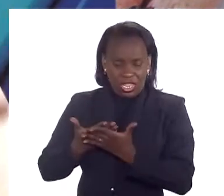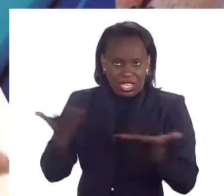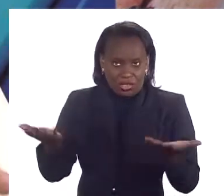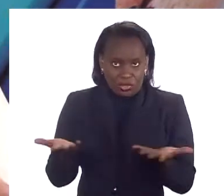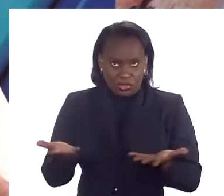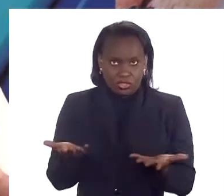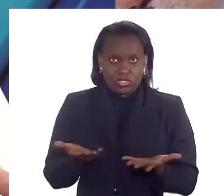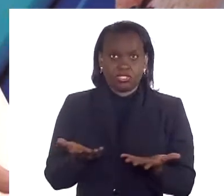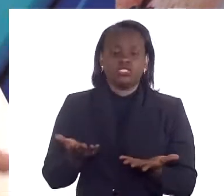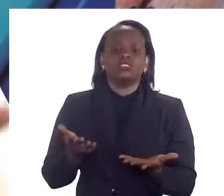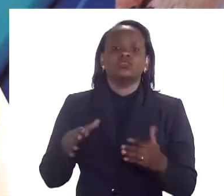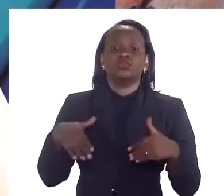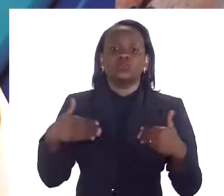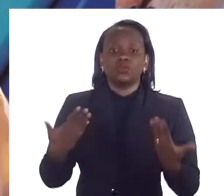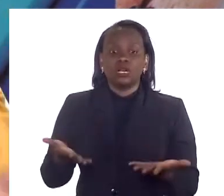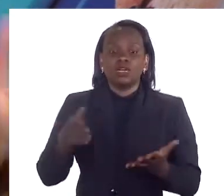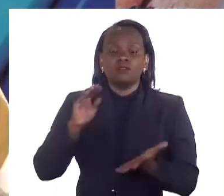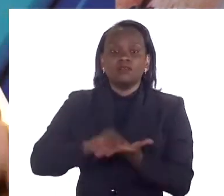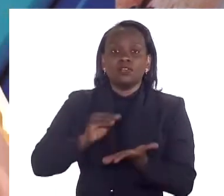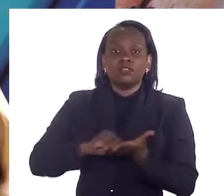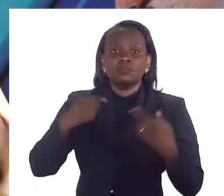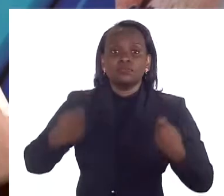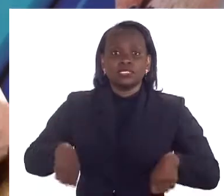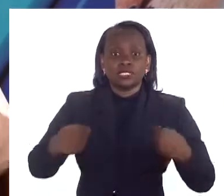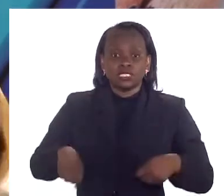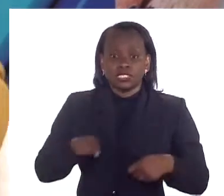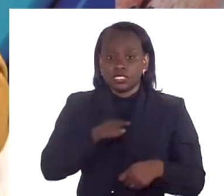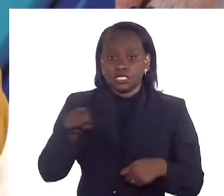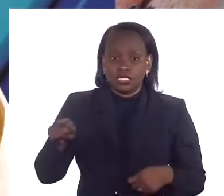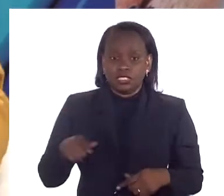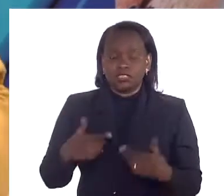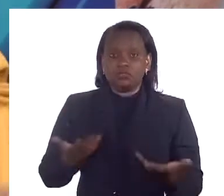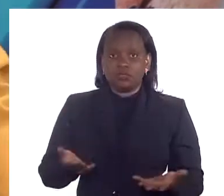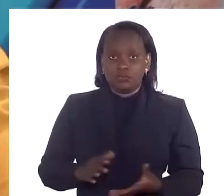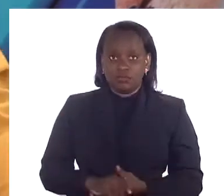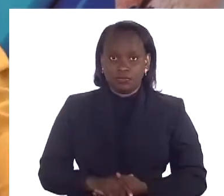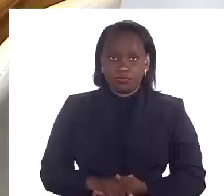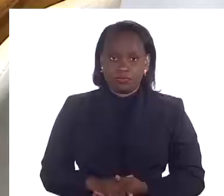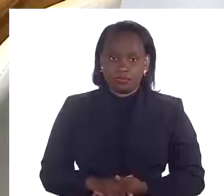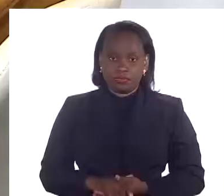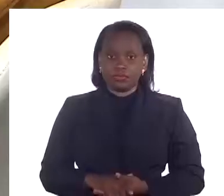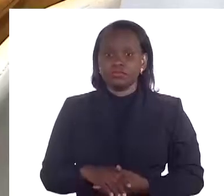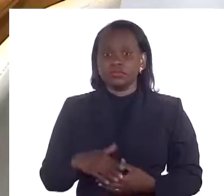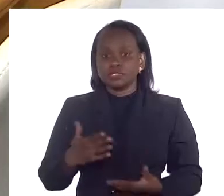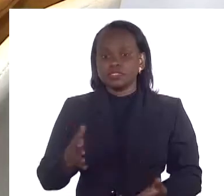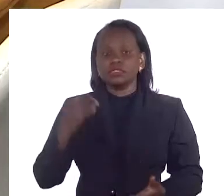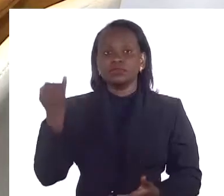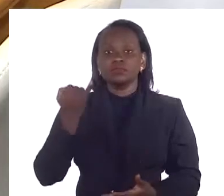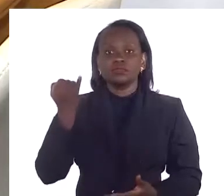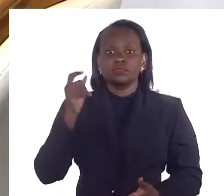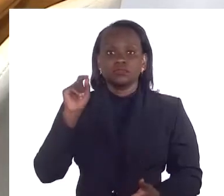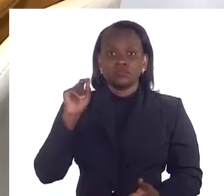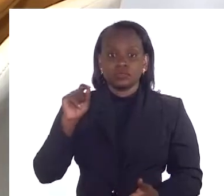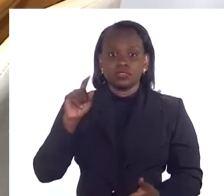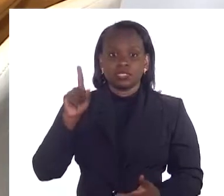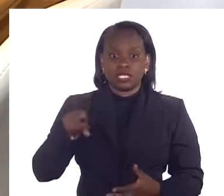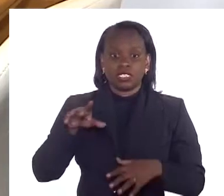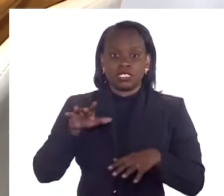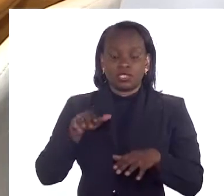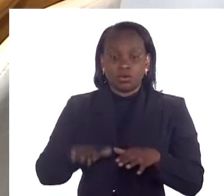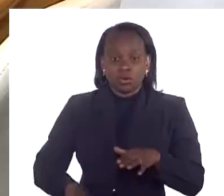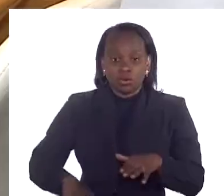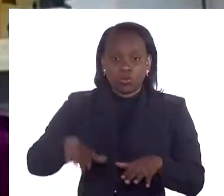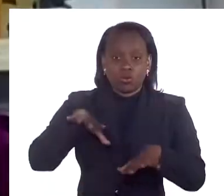escola contemporânea, quais são as demandas que a gente tem para esse público? A chave, né, está na